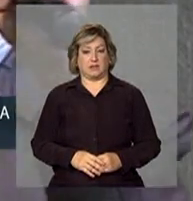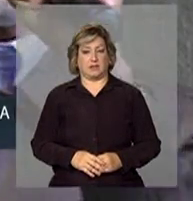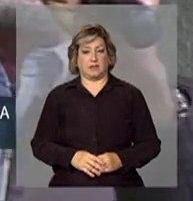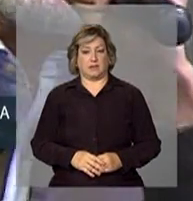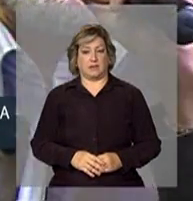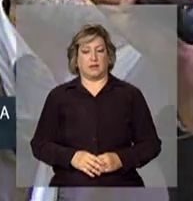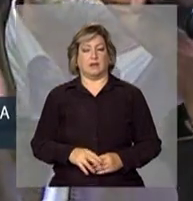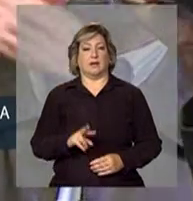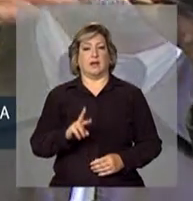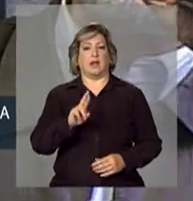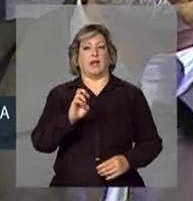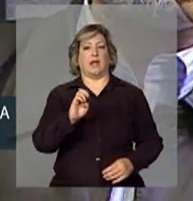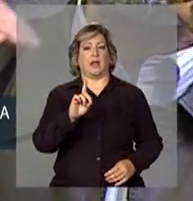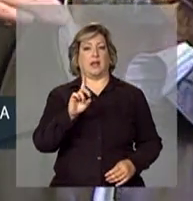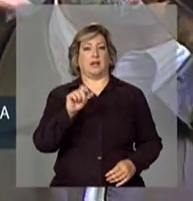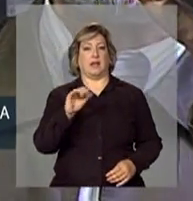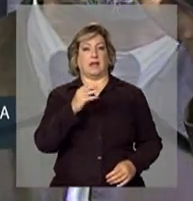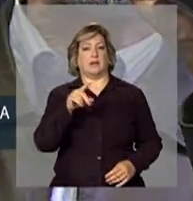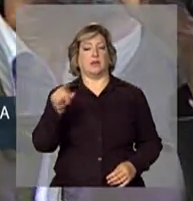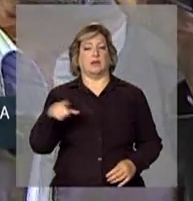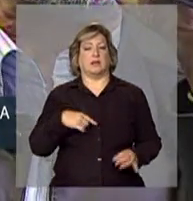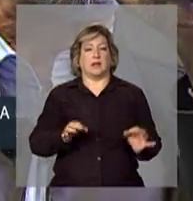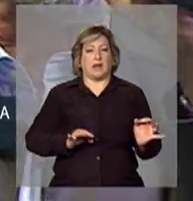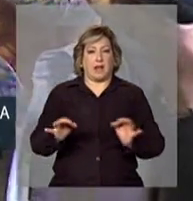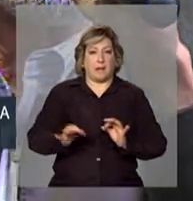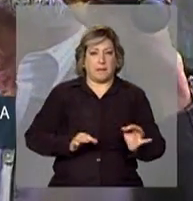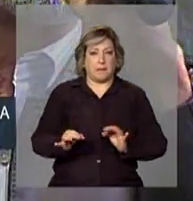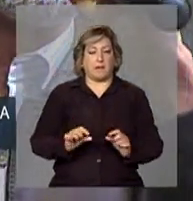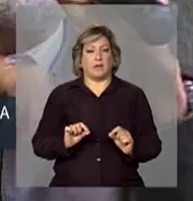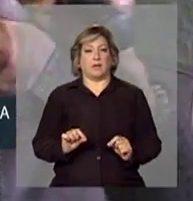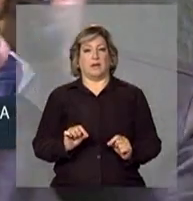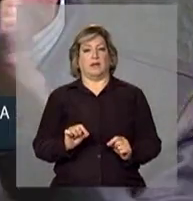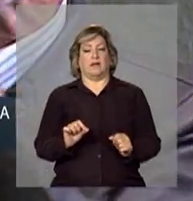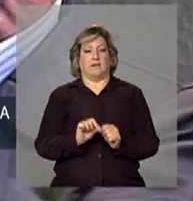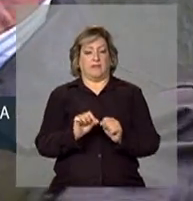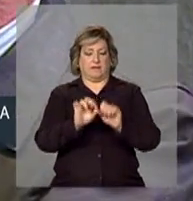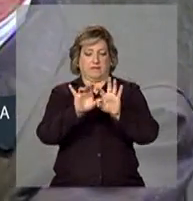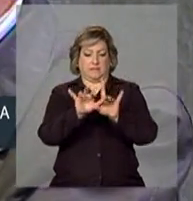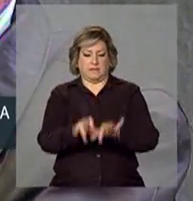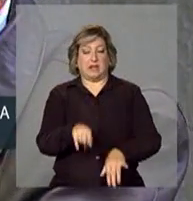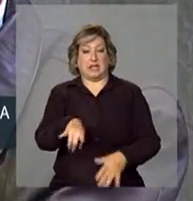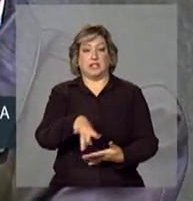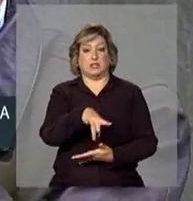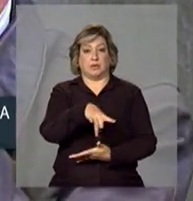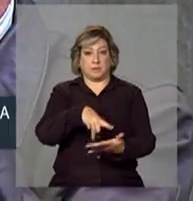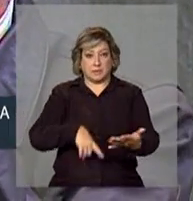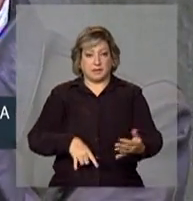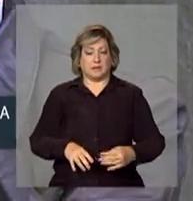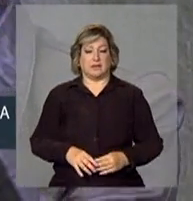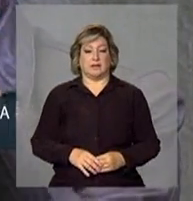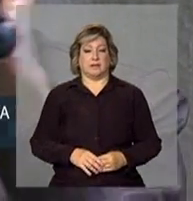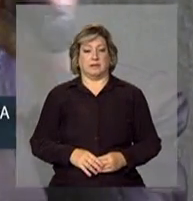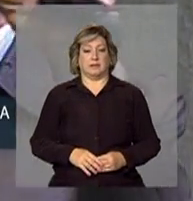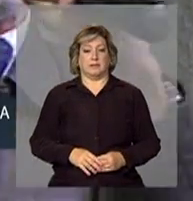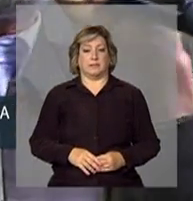da redação, da elaboração, da redação desse documento.